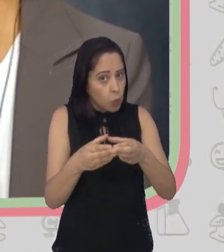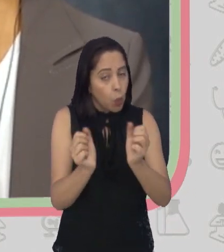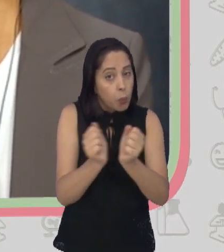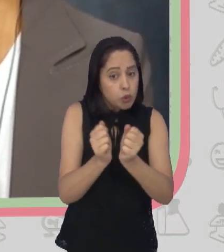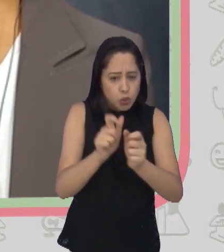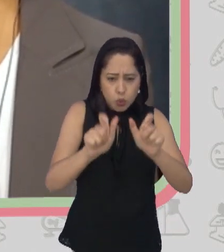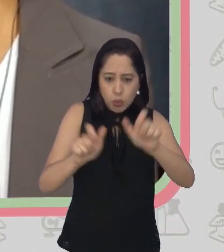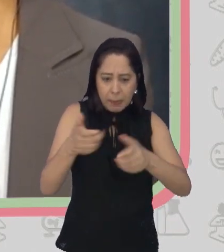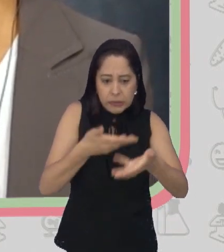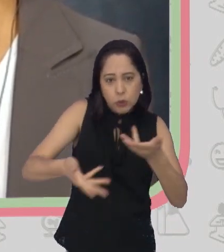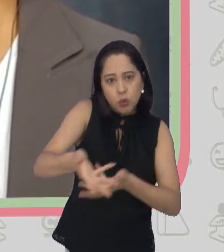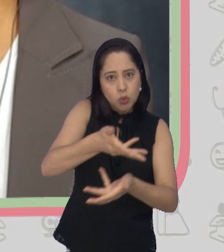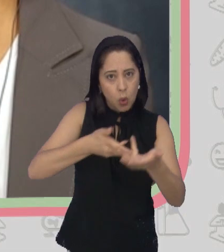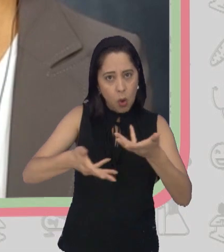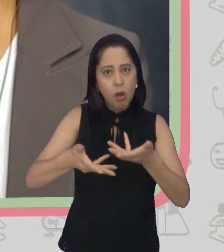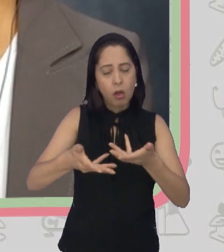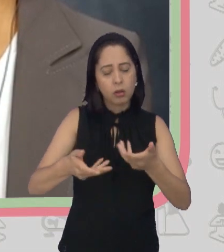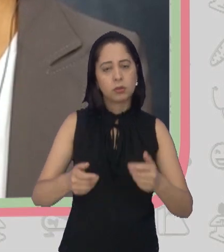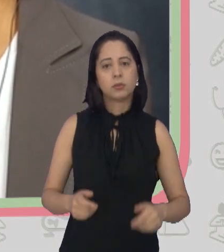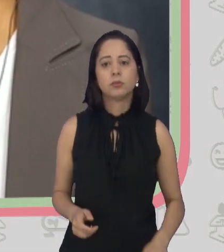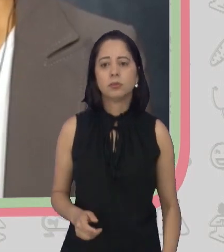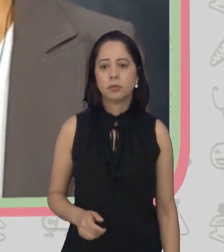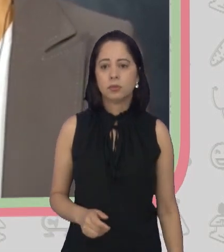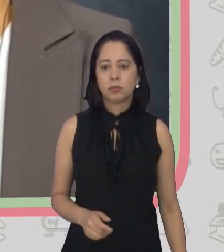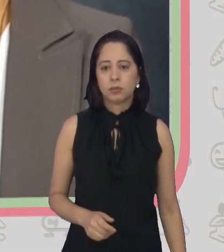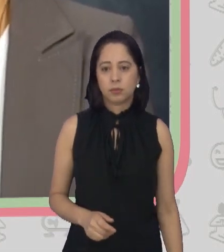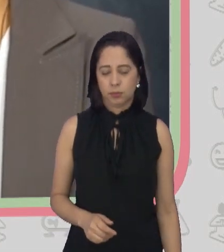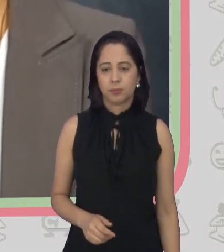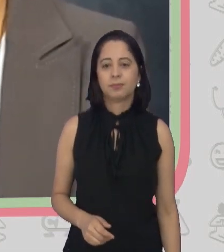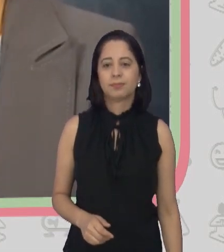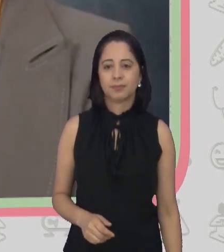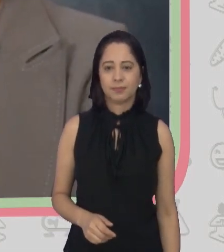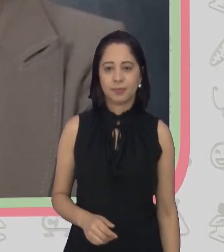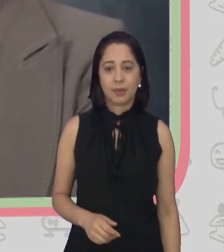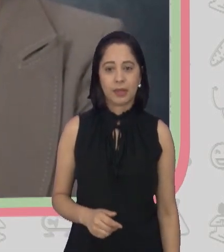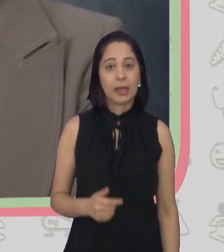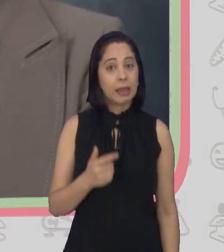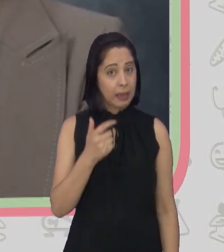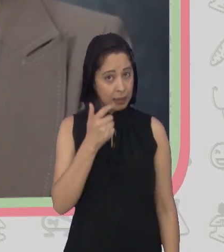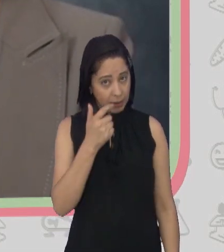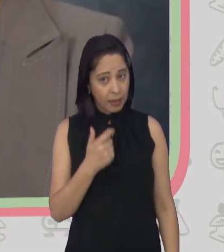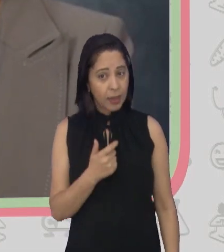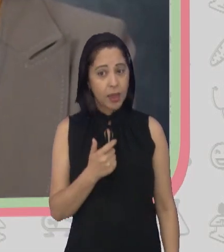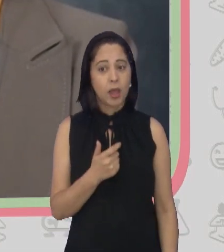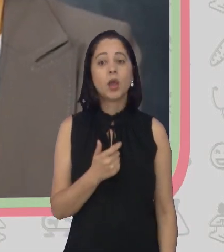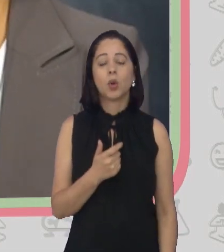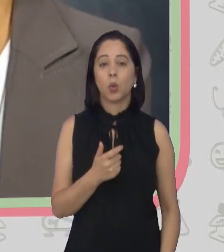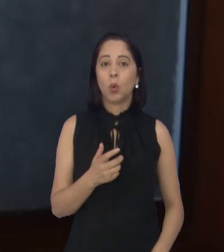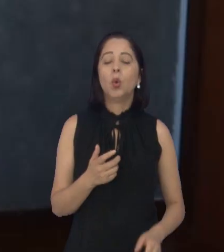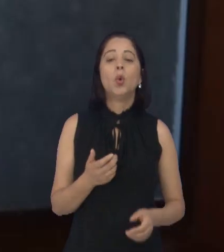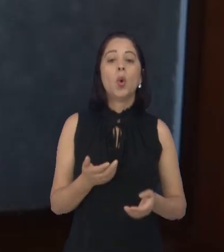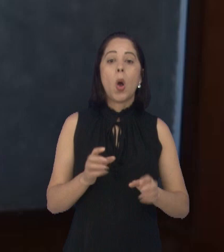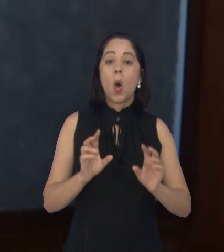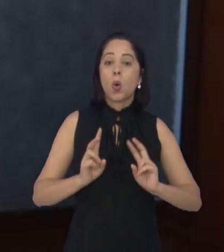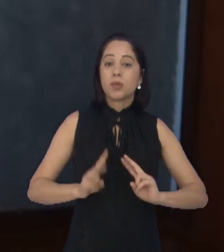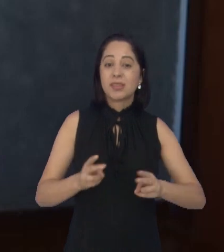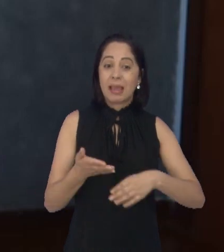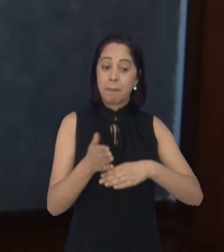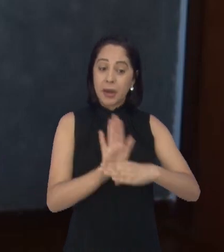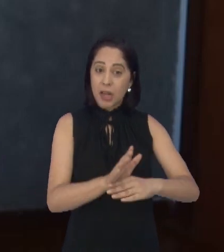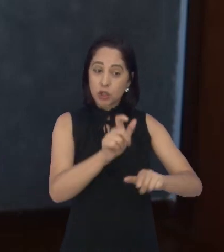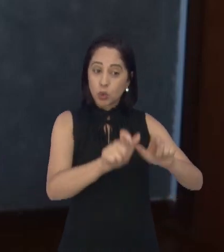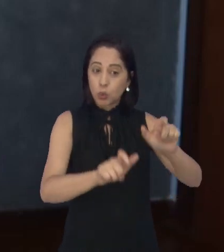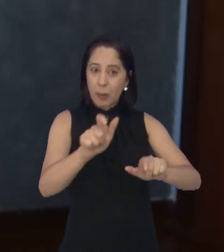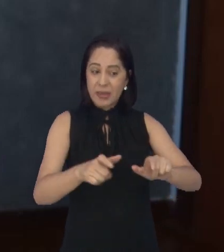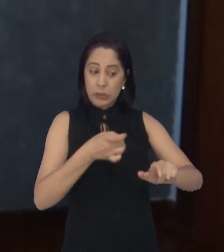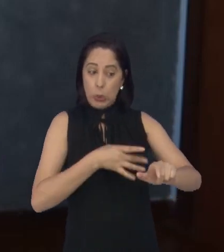benefícios desse tipo de tratamento? Então, eu trabalho com medo de dirigir há mais de